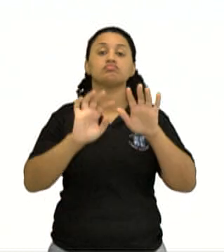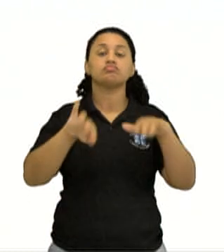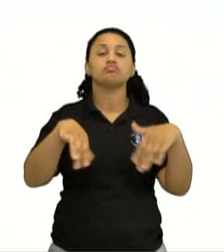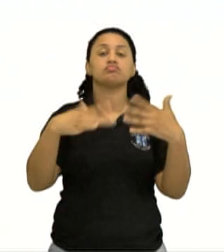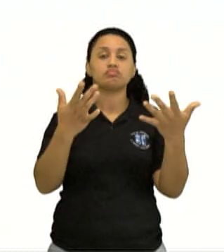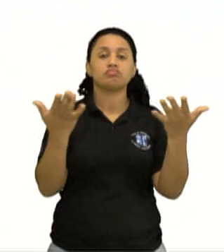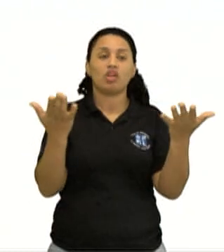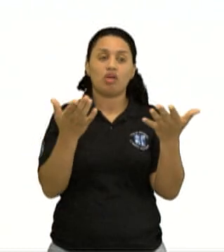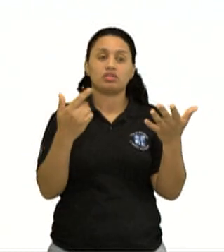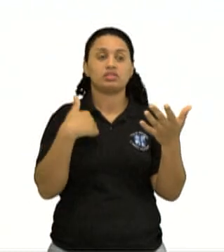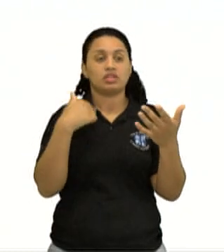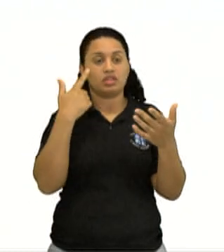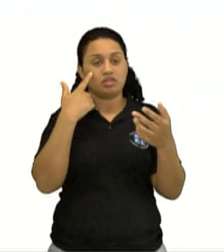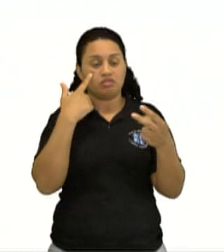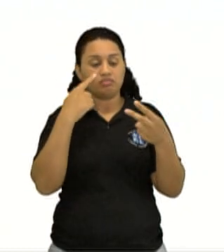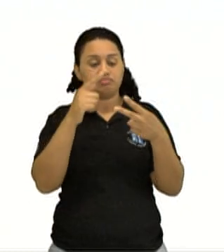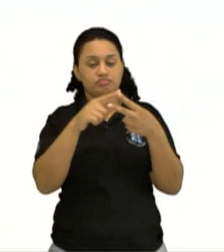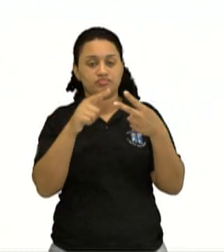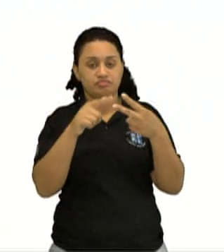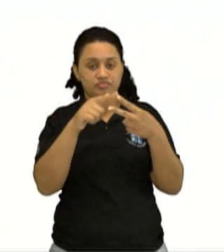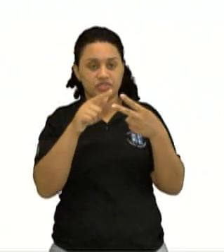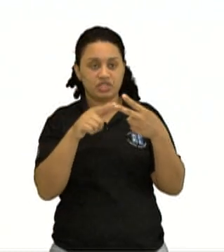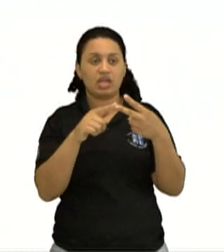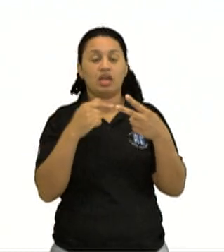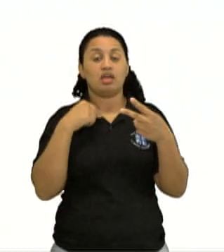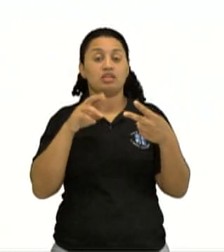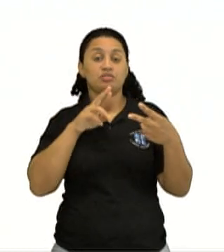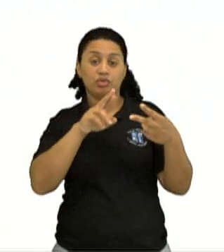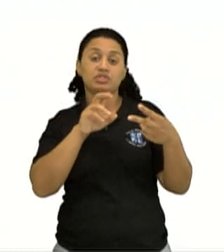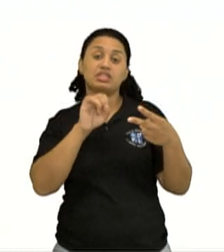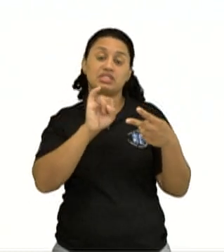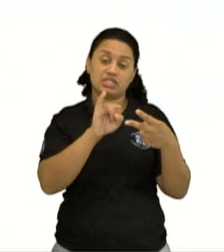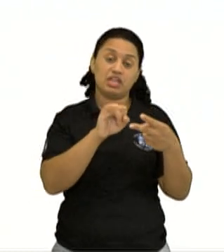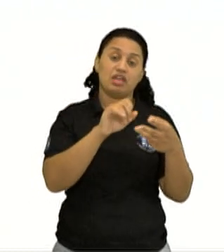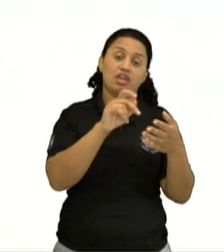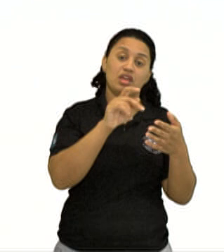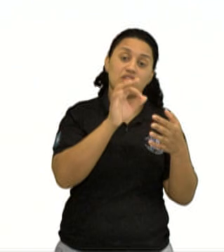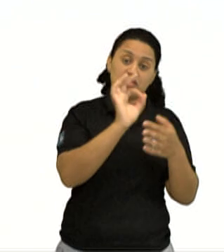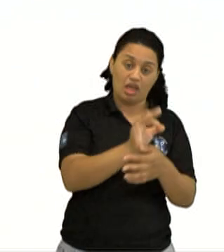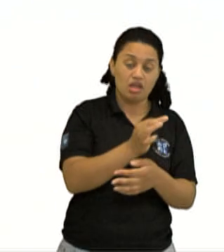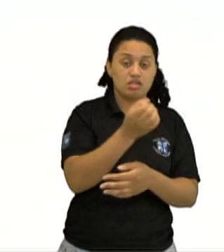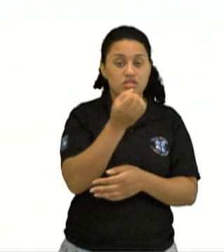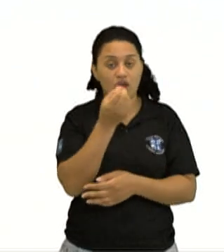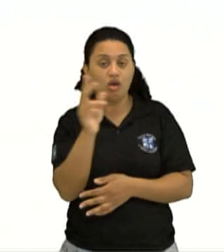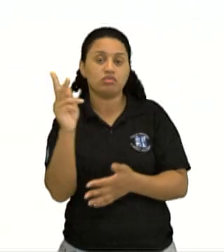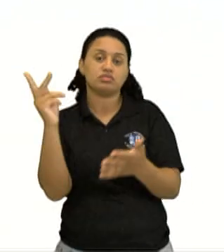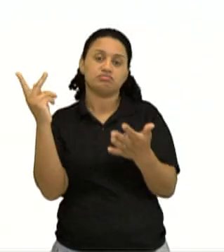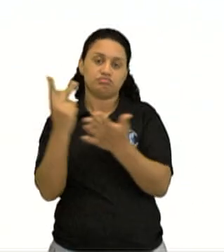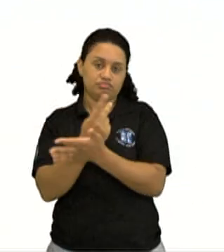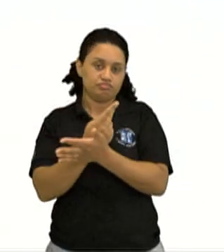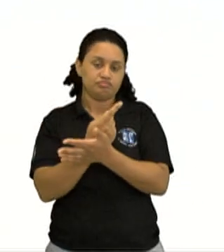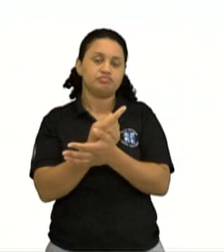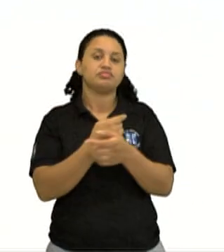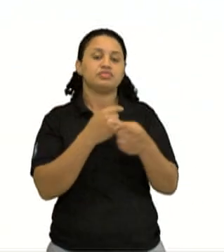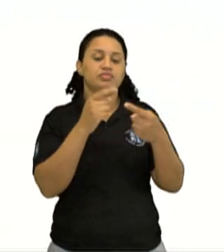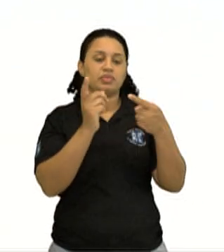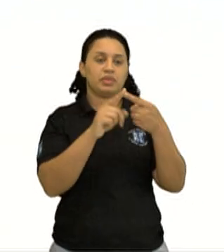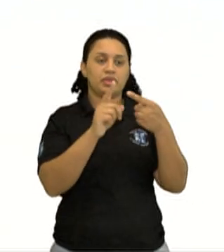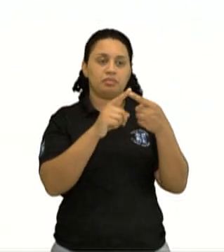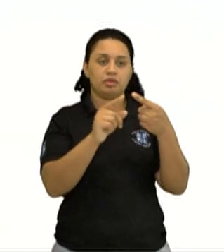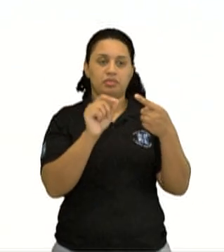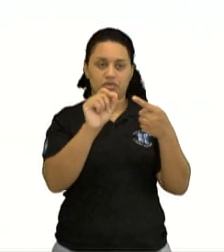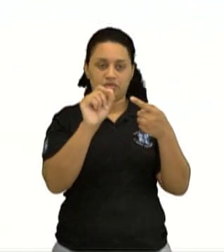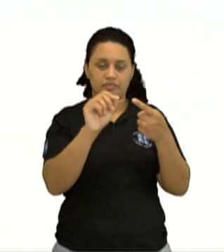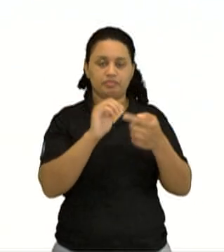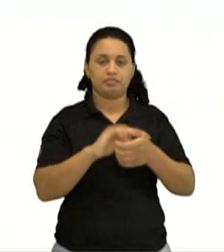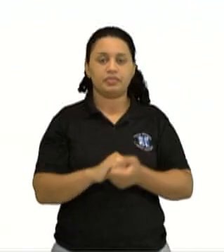Analisando as afirmativas a seguir, e responda se elas são verdadeiras ou falsas. Primeira alternativa, primeiro item.